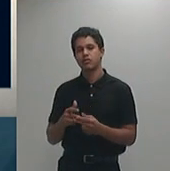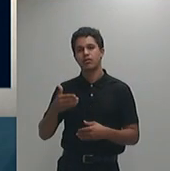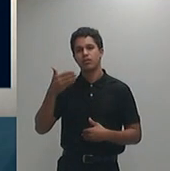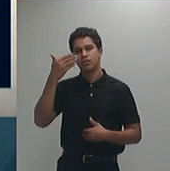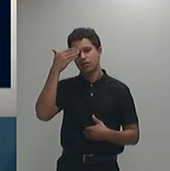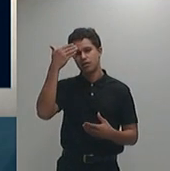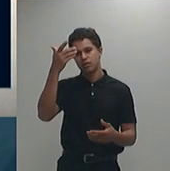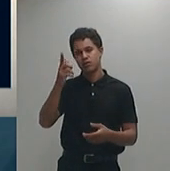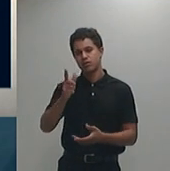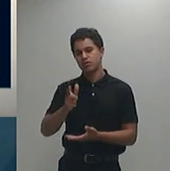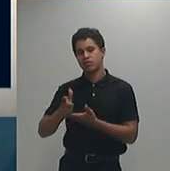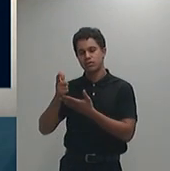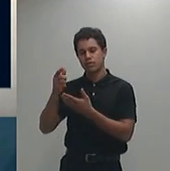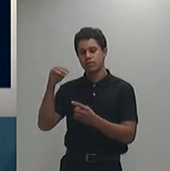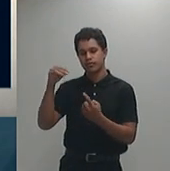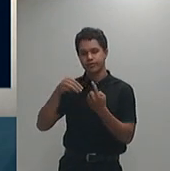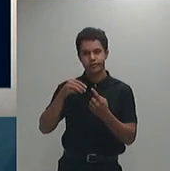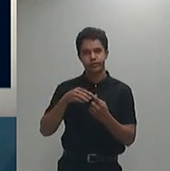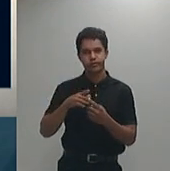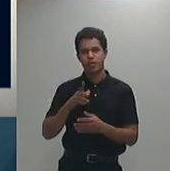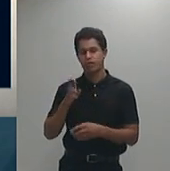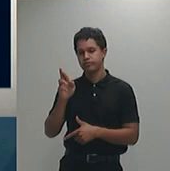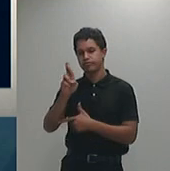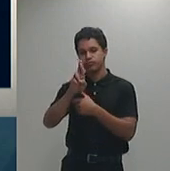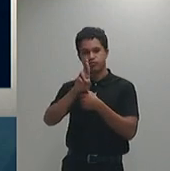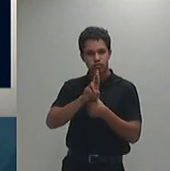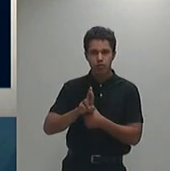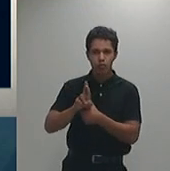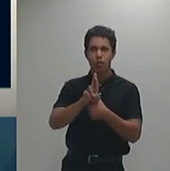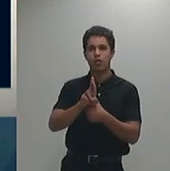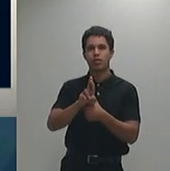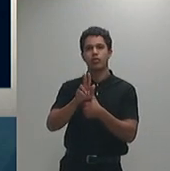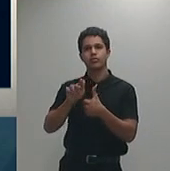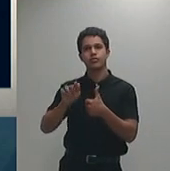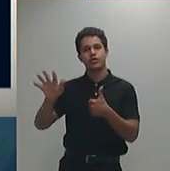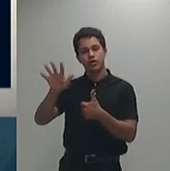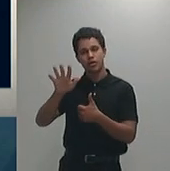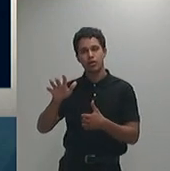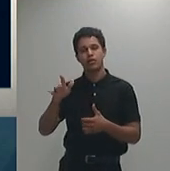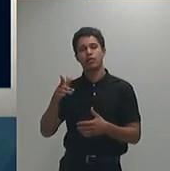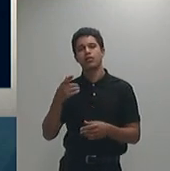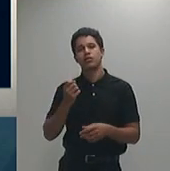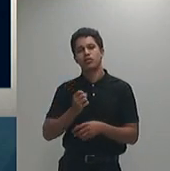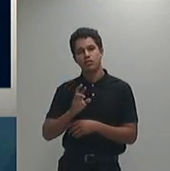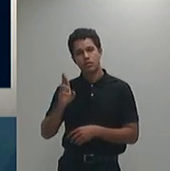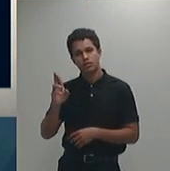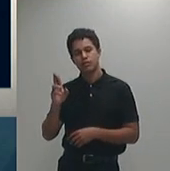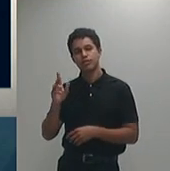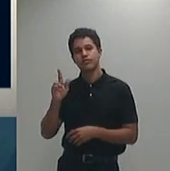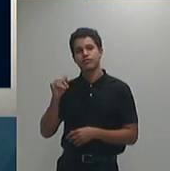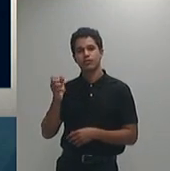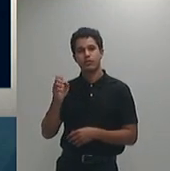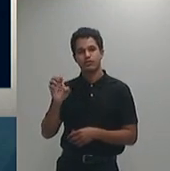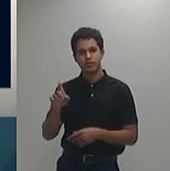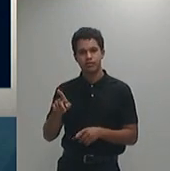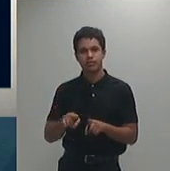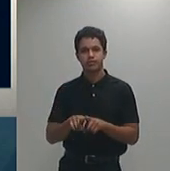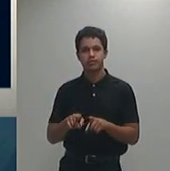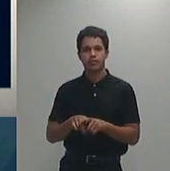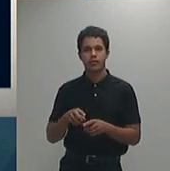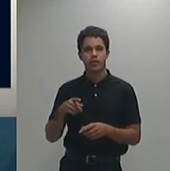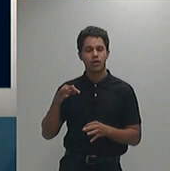ministros ao Senhor subprocurador-geral da República Dr José Bonifácio Borges de Andrada aos senhores advogados